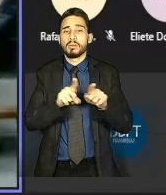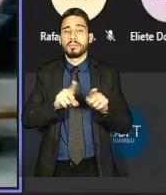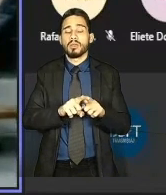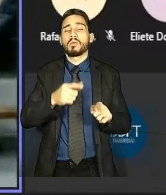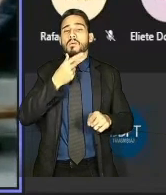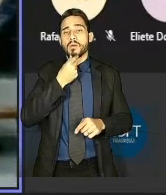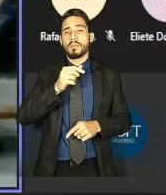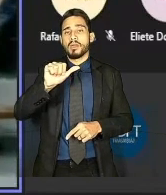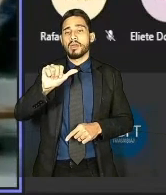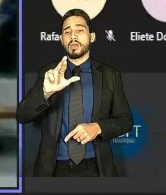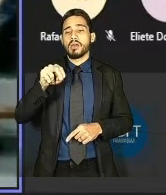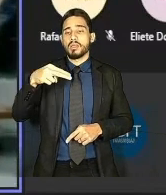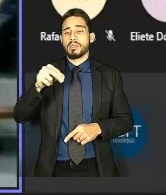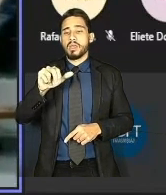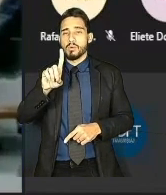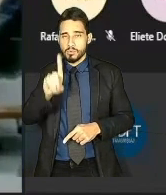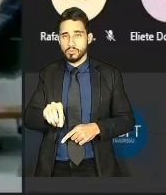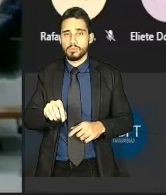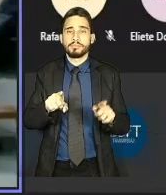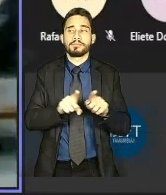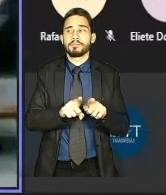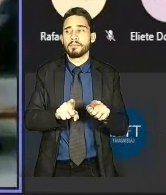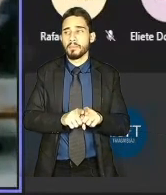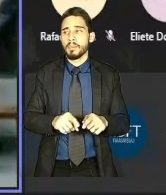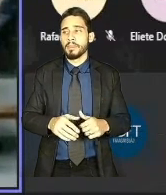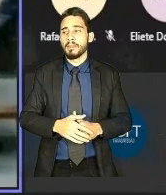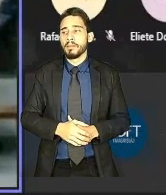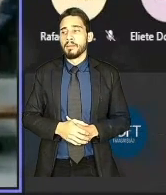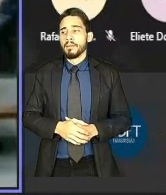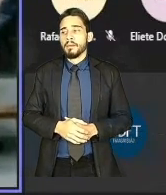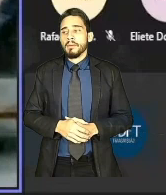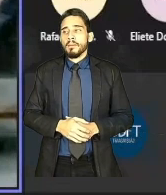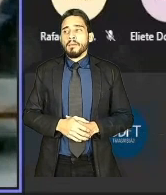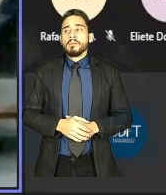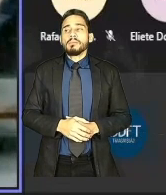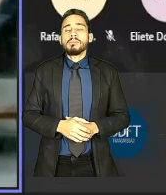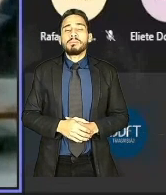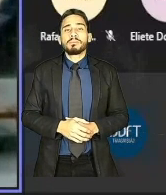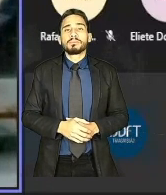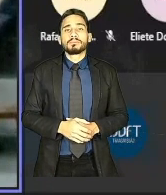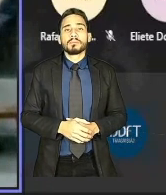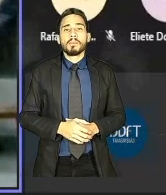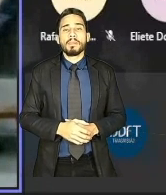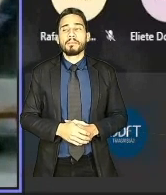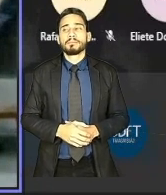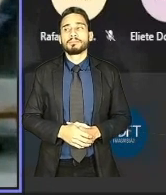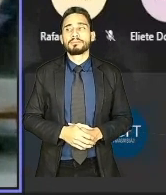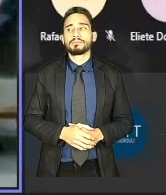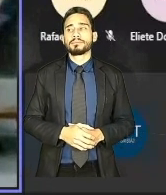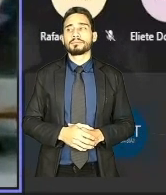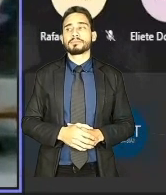Belmiro e Arnaldo Corrêa Silva. E é nessa ordem que eu falei mesmo?